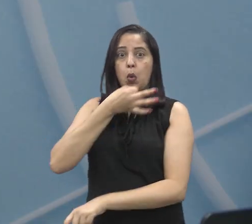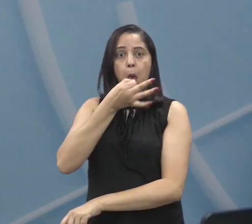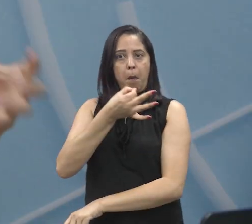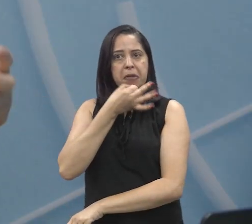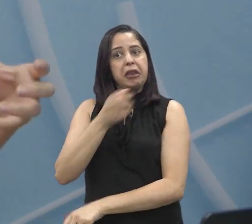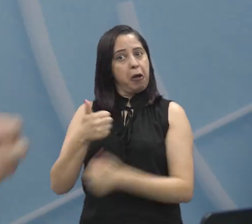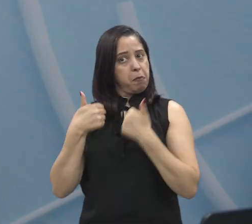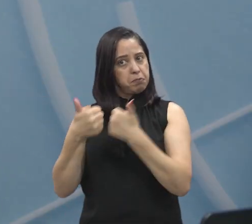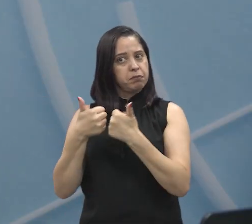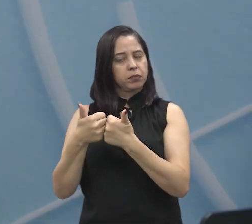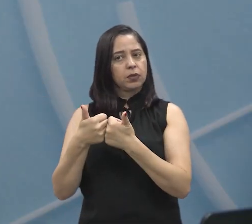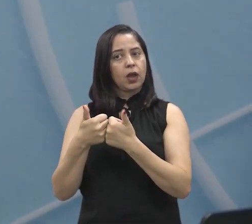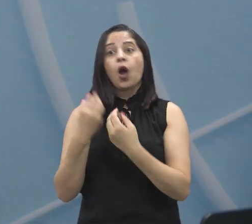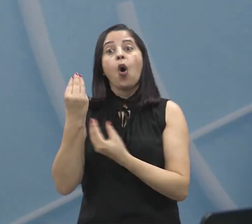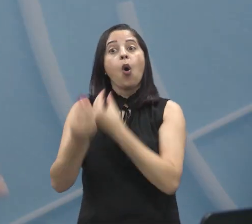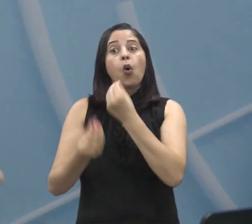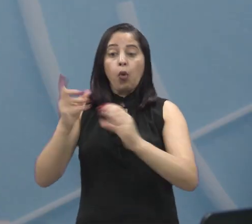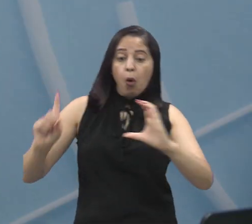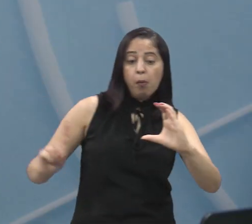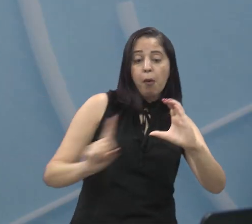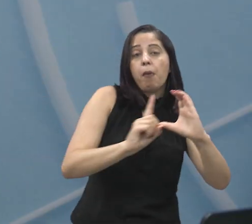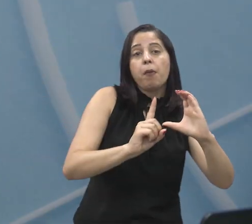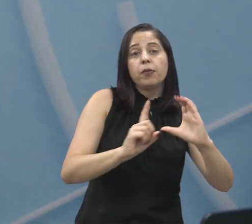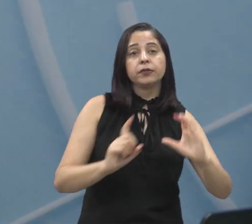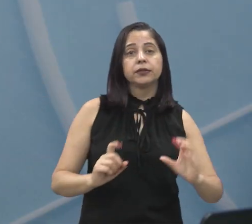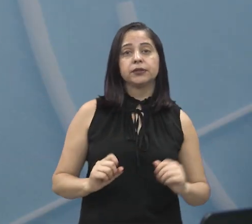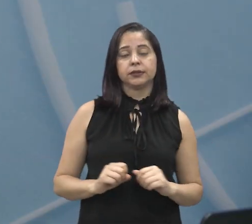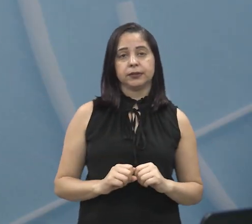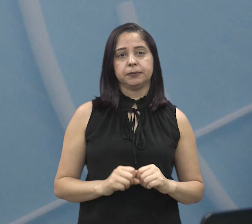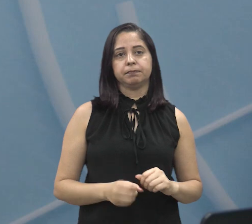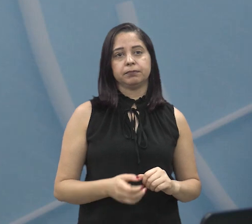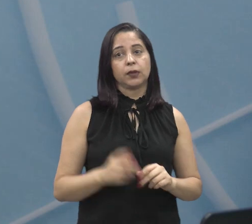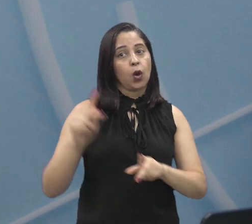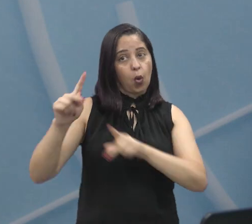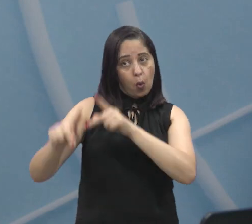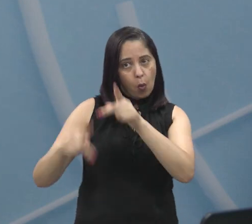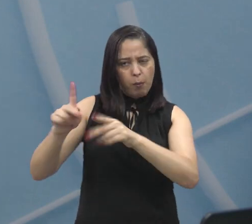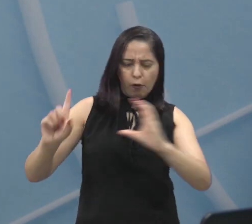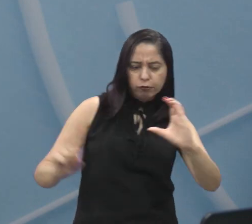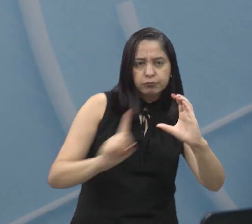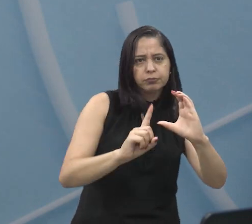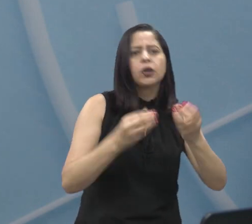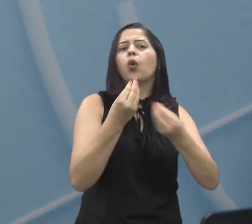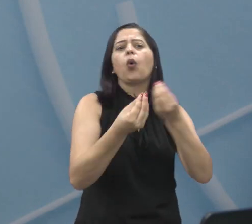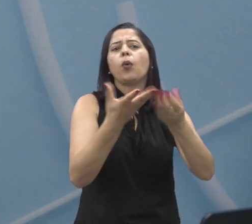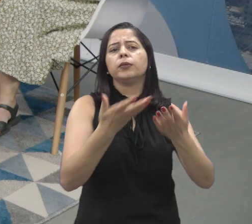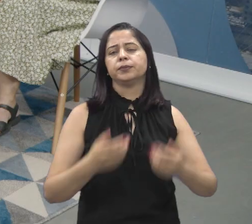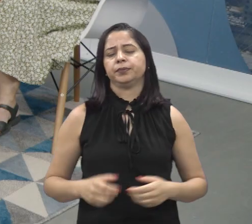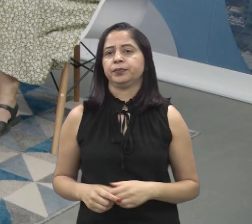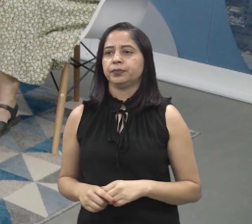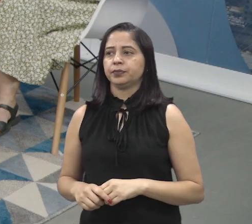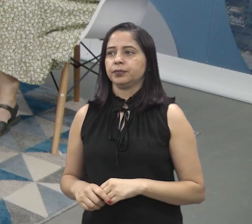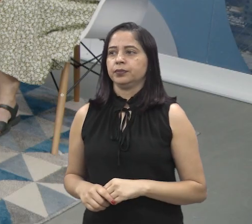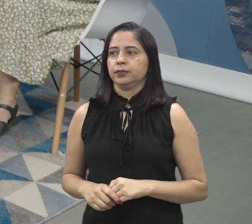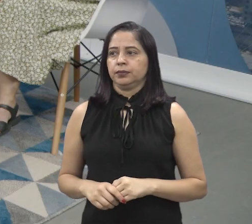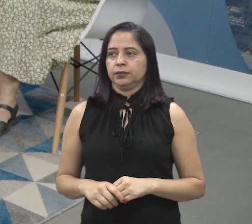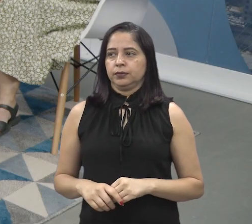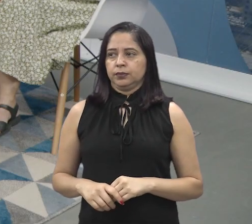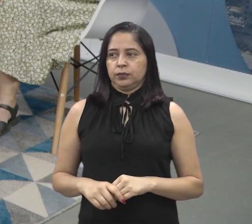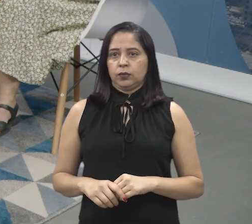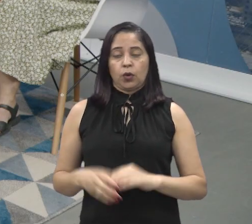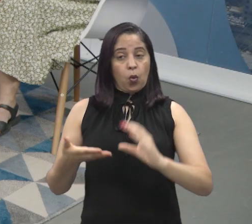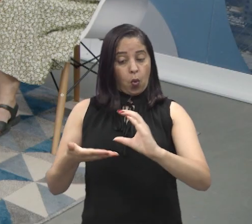turismo, como dialogar com o setor público nesse sentido, né? No caso, a população dialogar com o setor público. Hoje o nosso